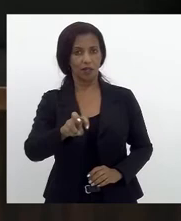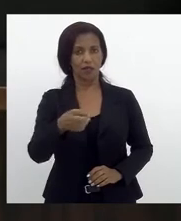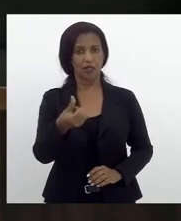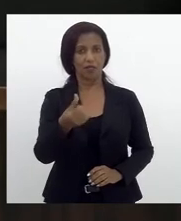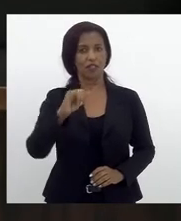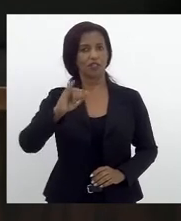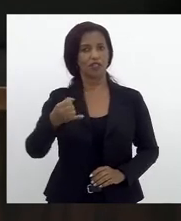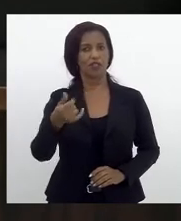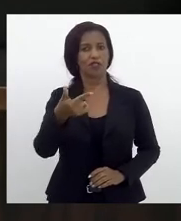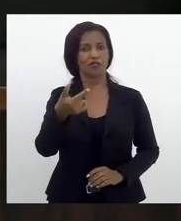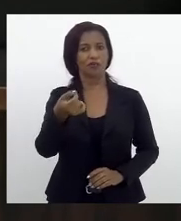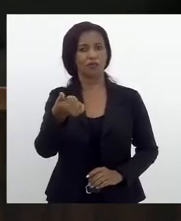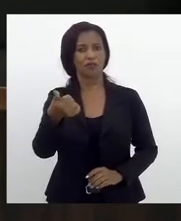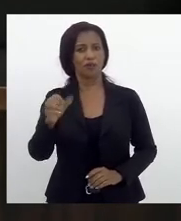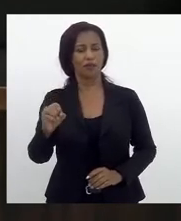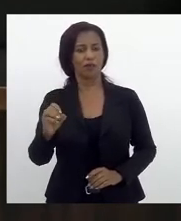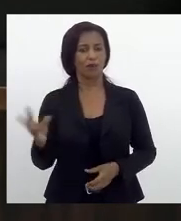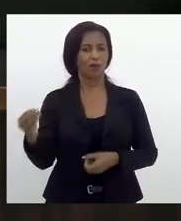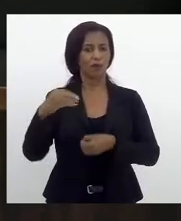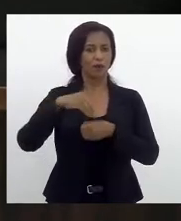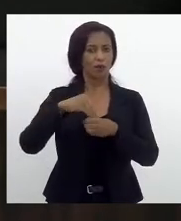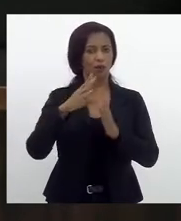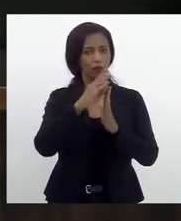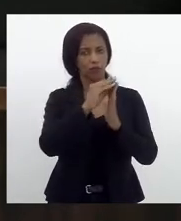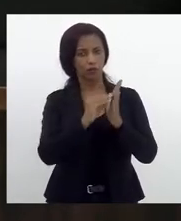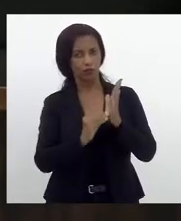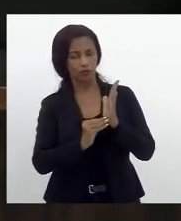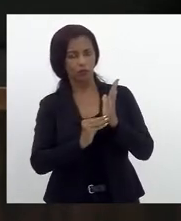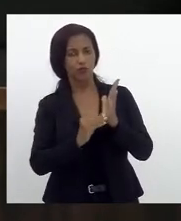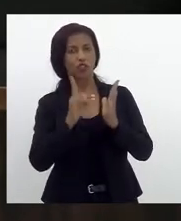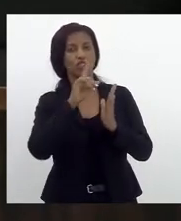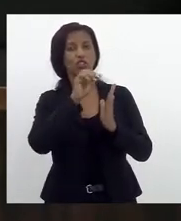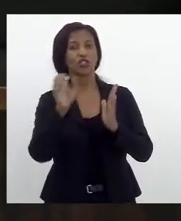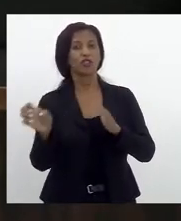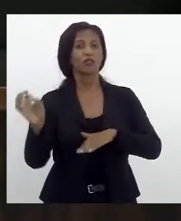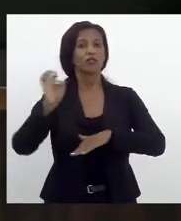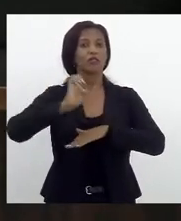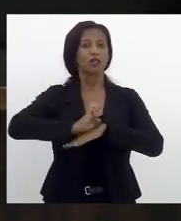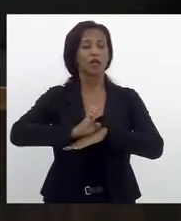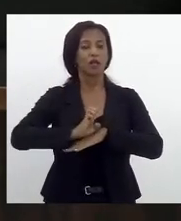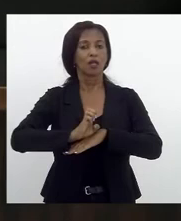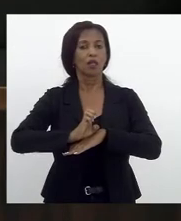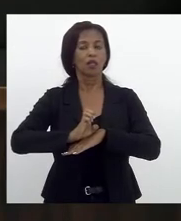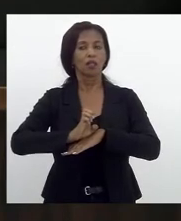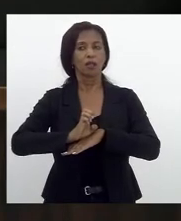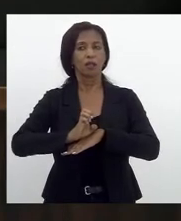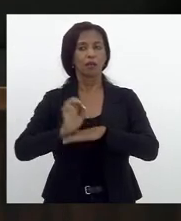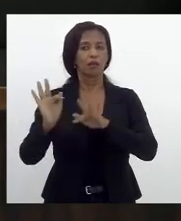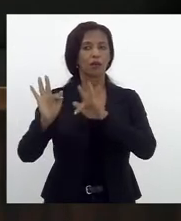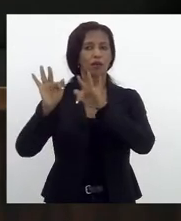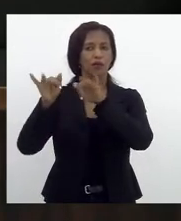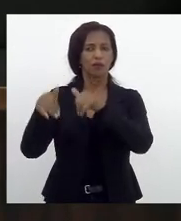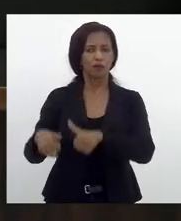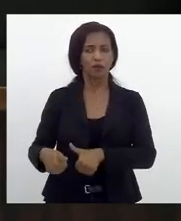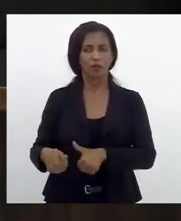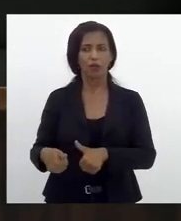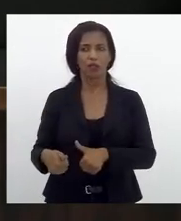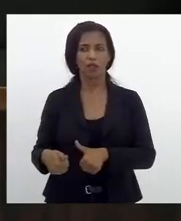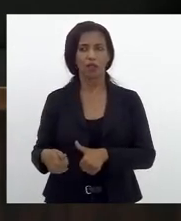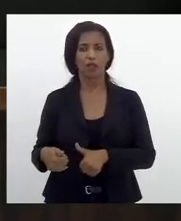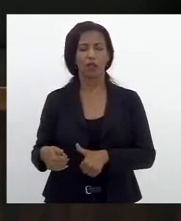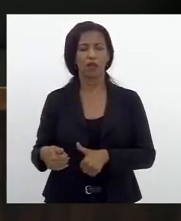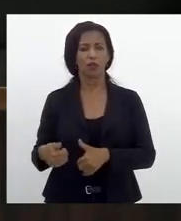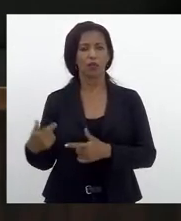6 de janeiro de 2010, para incluir no calendário oficial do Rio de Janeiro dia estadual de luta pelo fim do